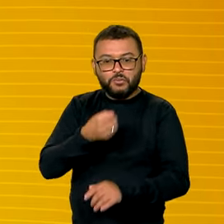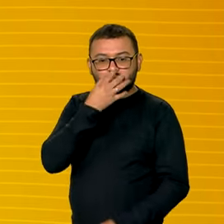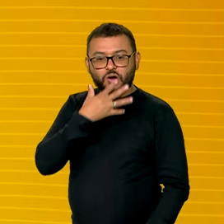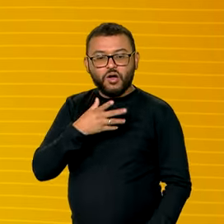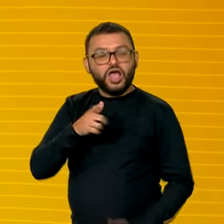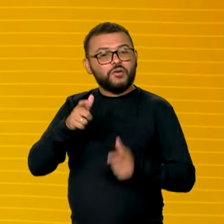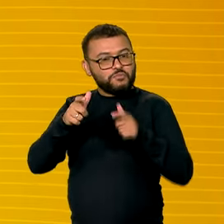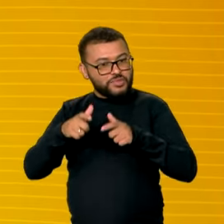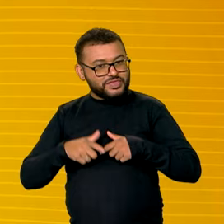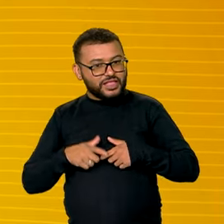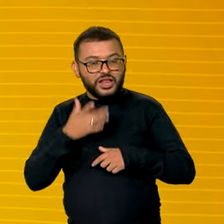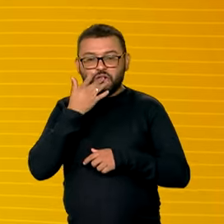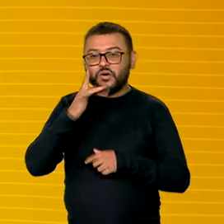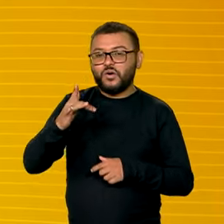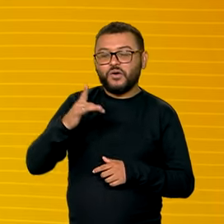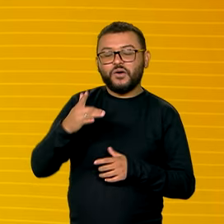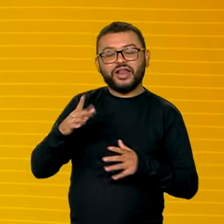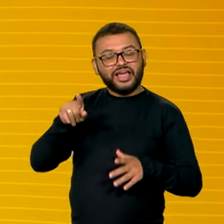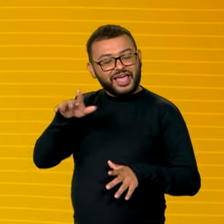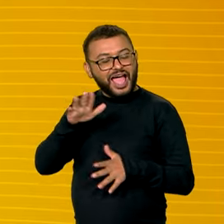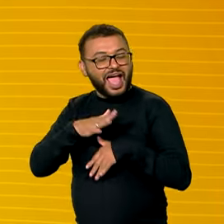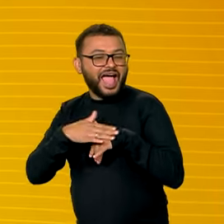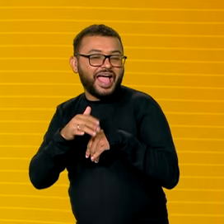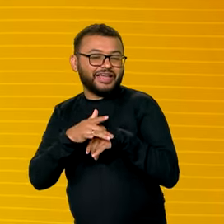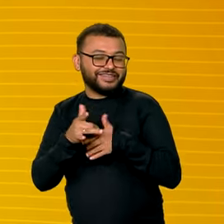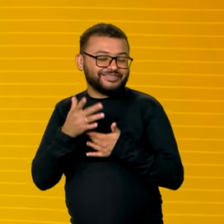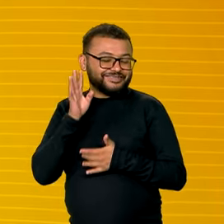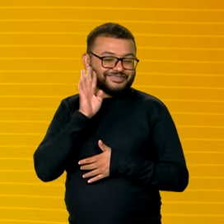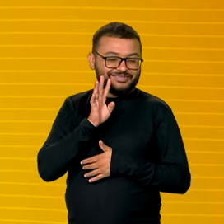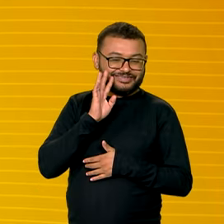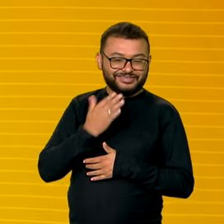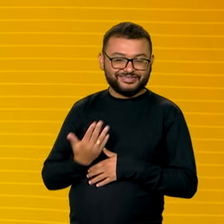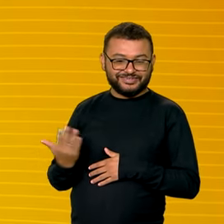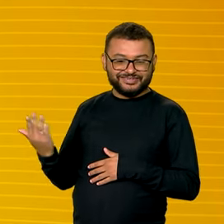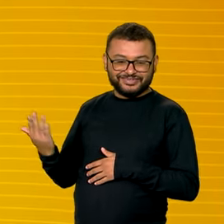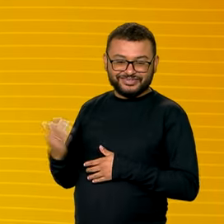de ouro em carisma e simpatia.